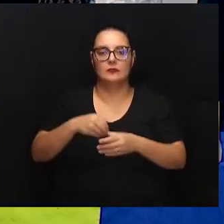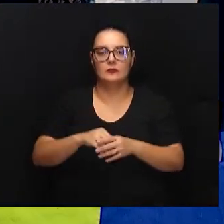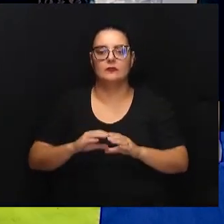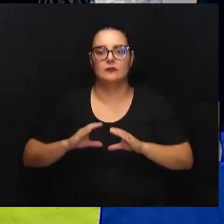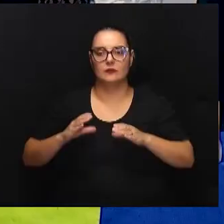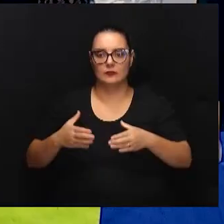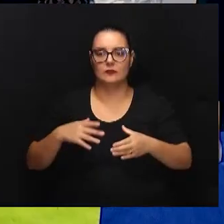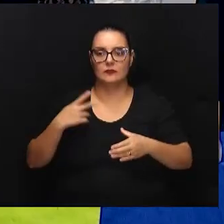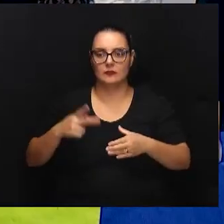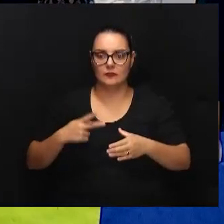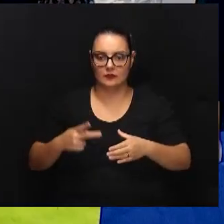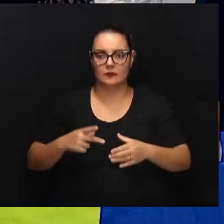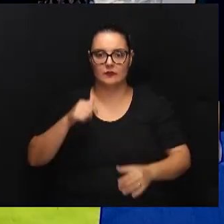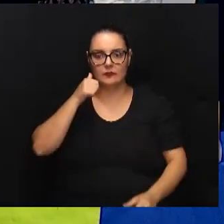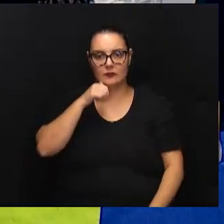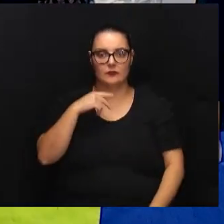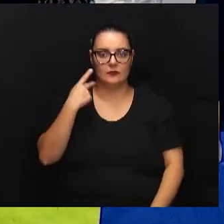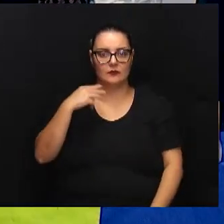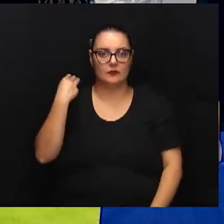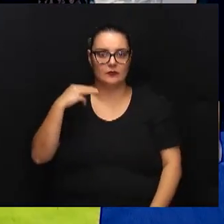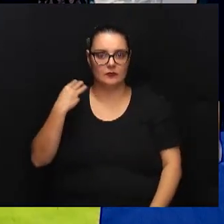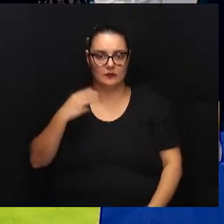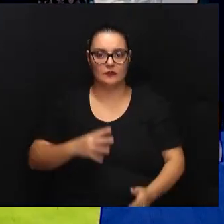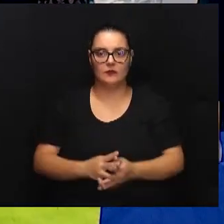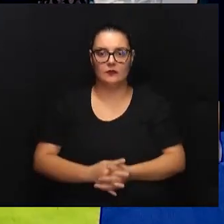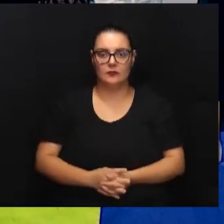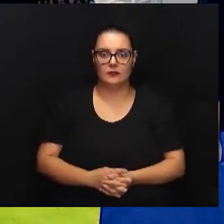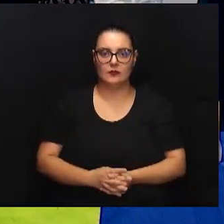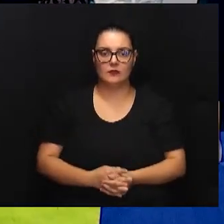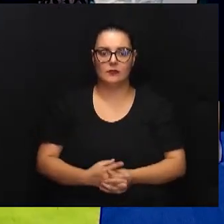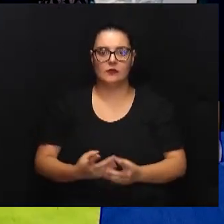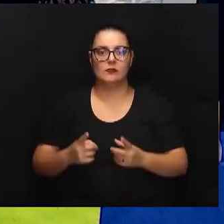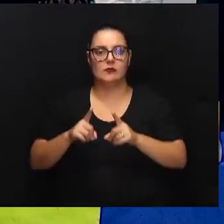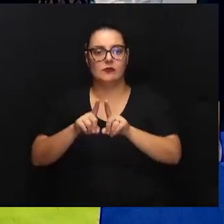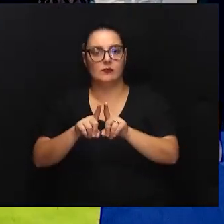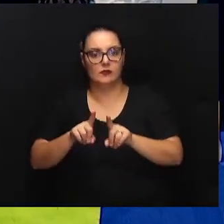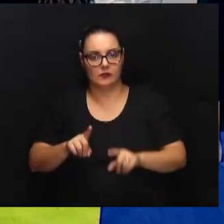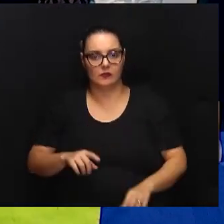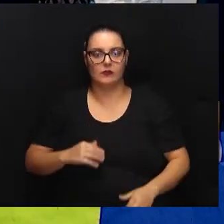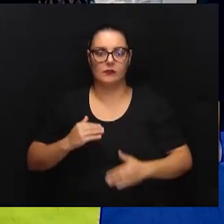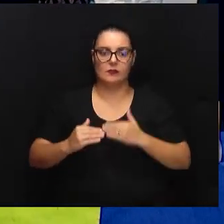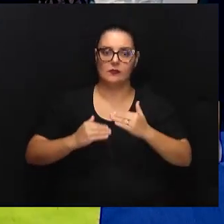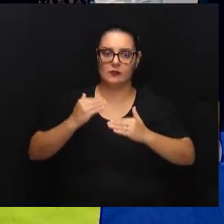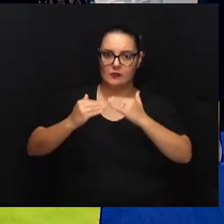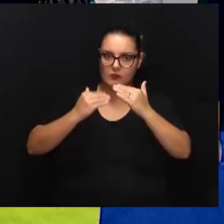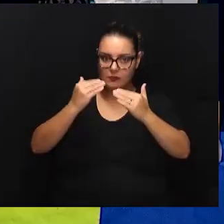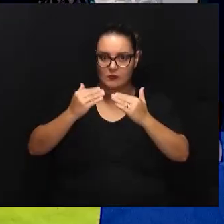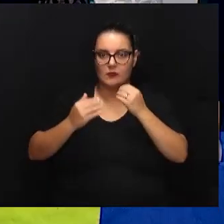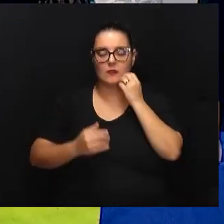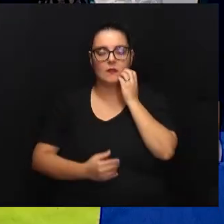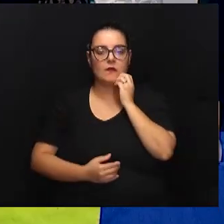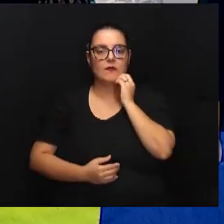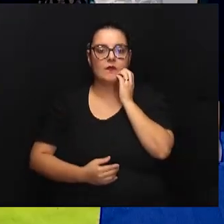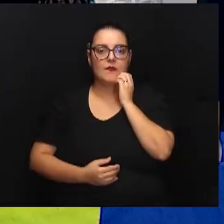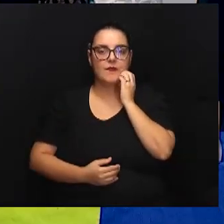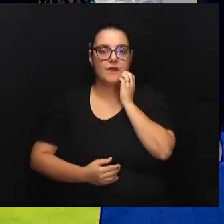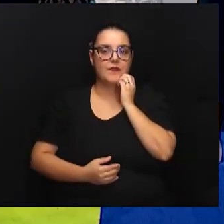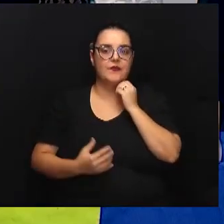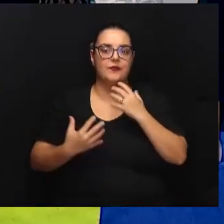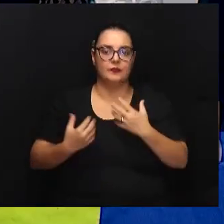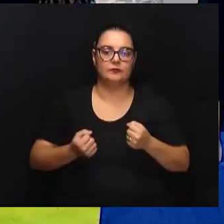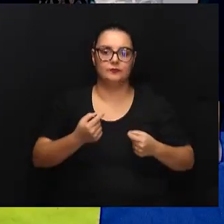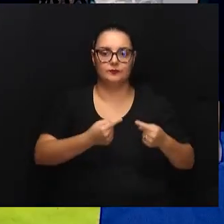representatividade expressa dentro do parlamento. E a vereadora Mariana Conte, uma grande aliada dessa